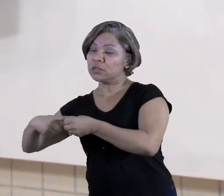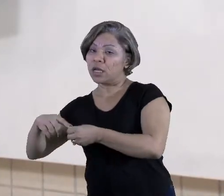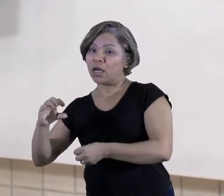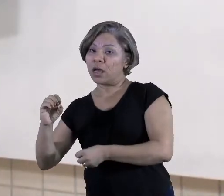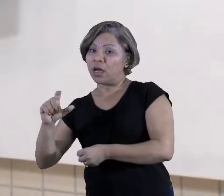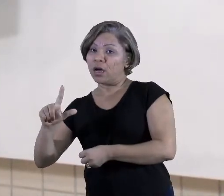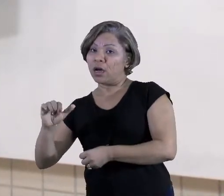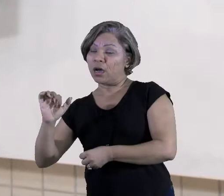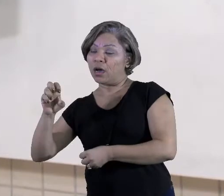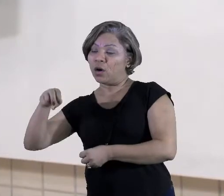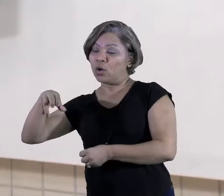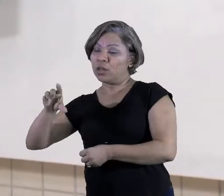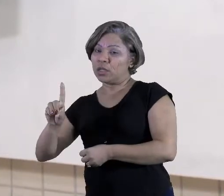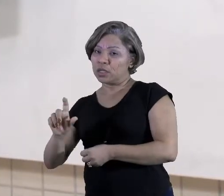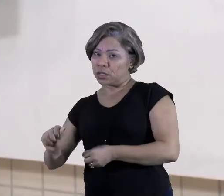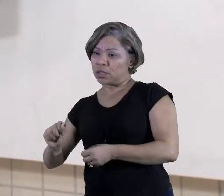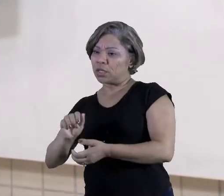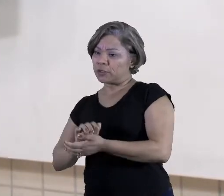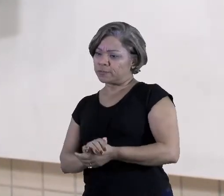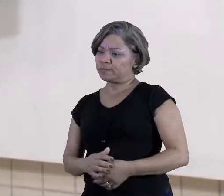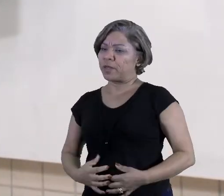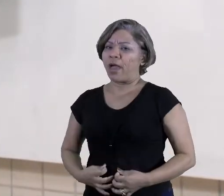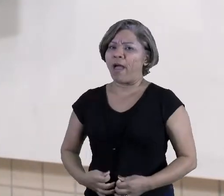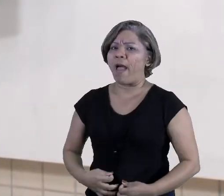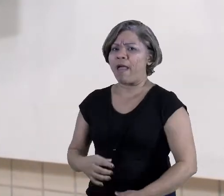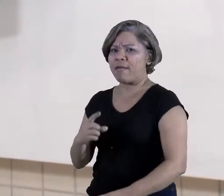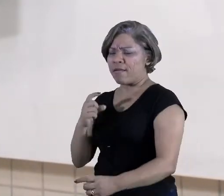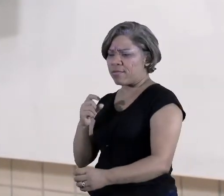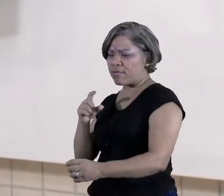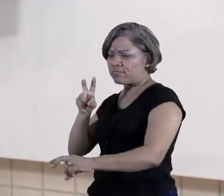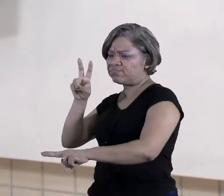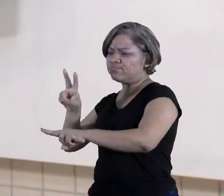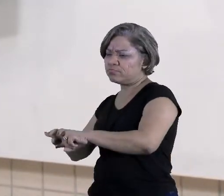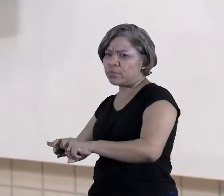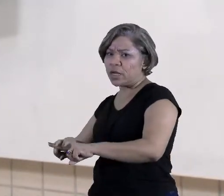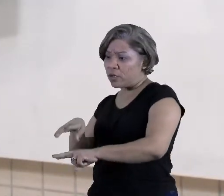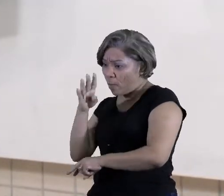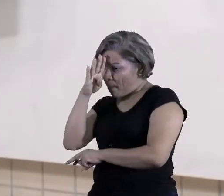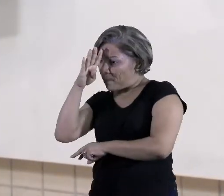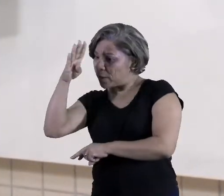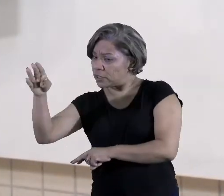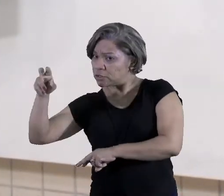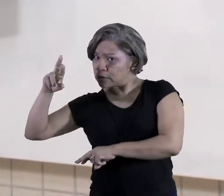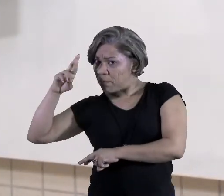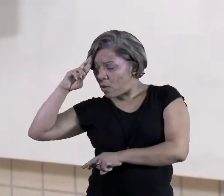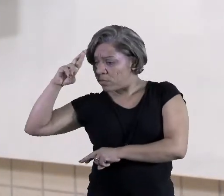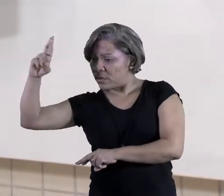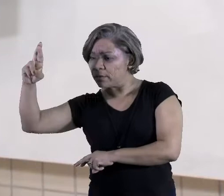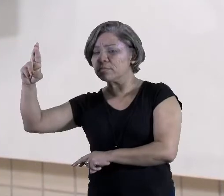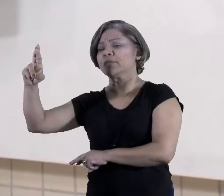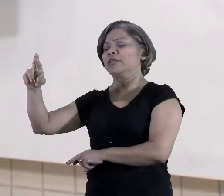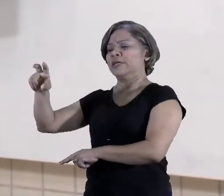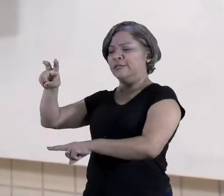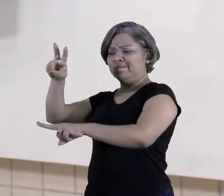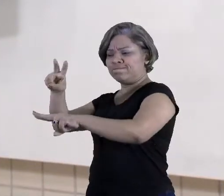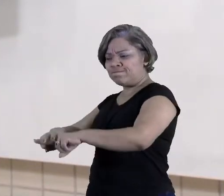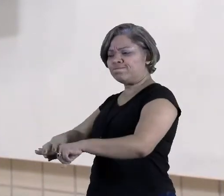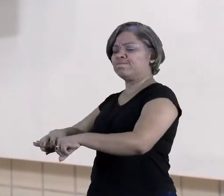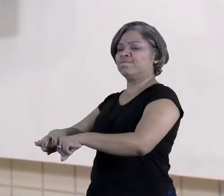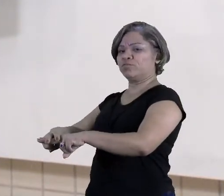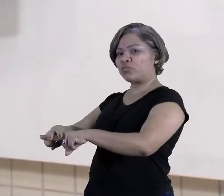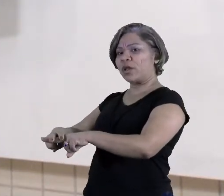prender o principal líder, que é o Bernardo Vieira, né? O Bernardo Vieira é um dos principais líderes aí